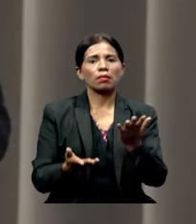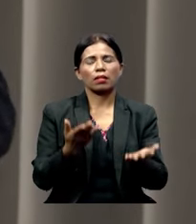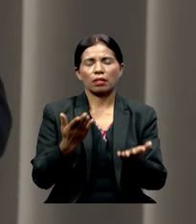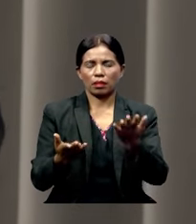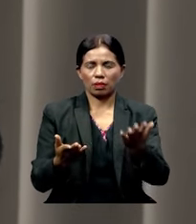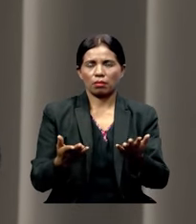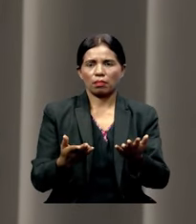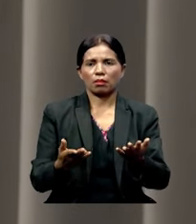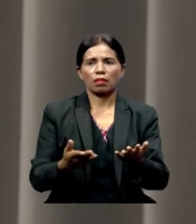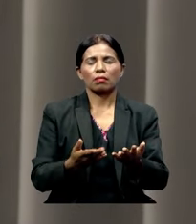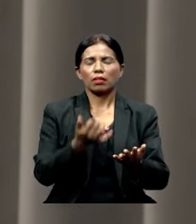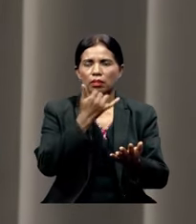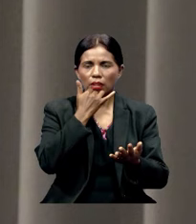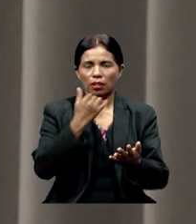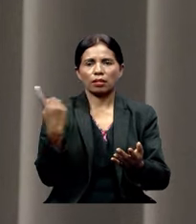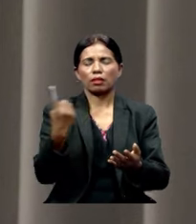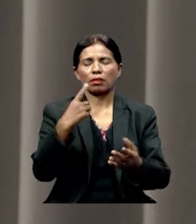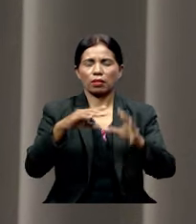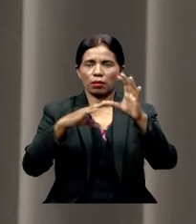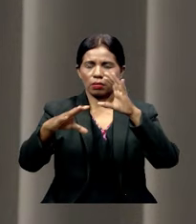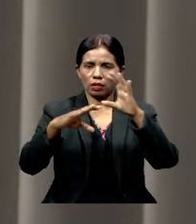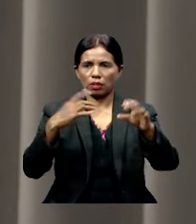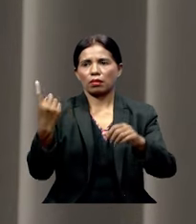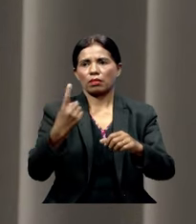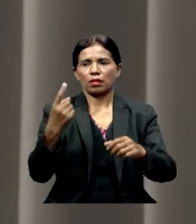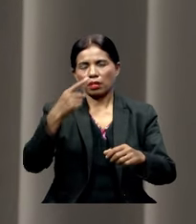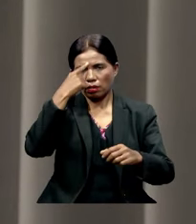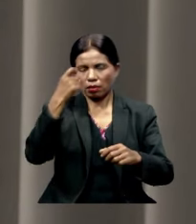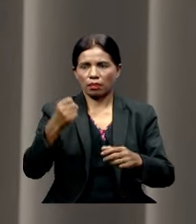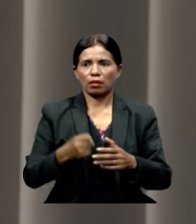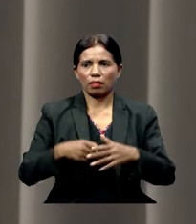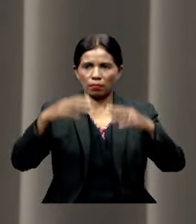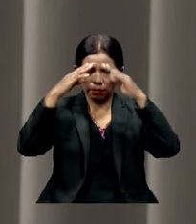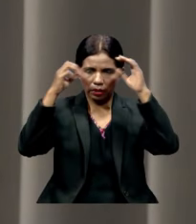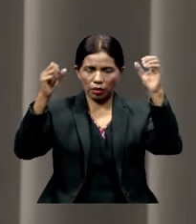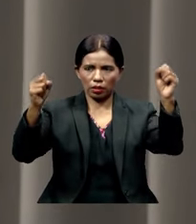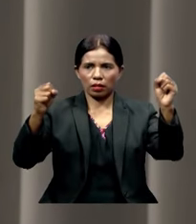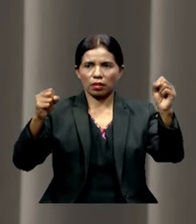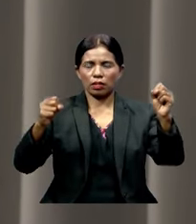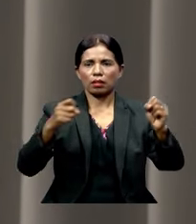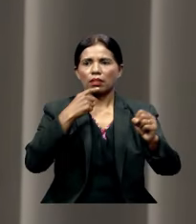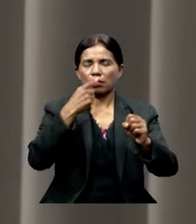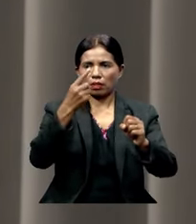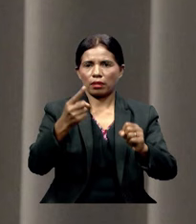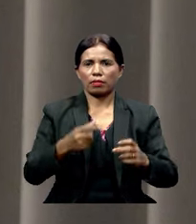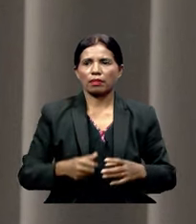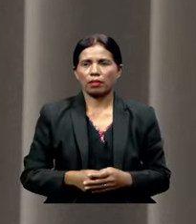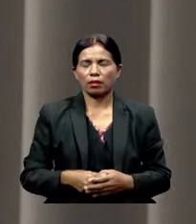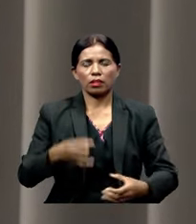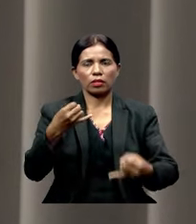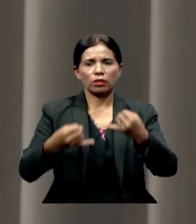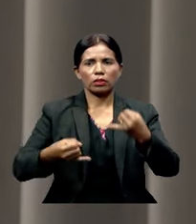ita mantém comunicação na fati também Presidente Tribunal Recurso autoriza juiz